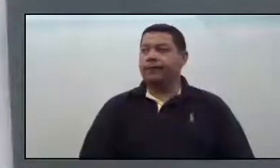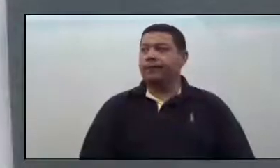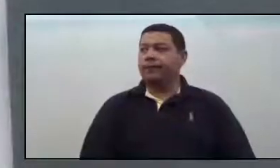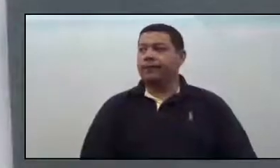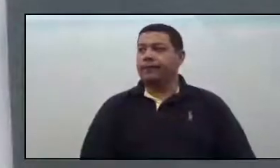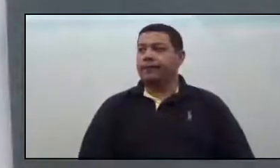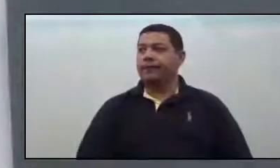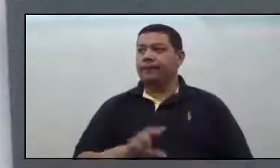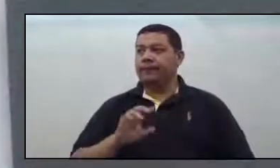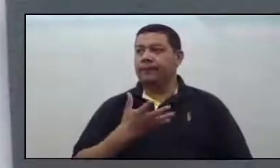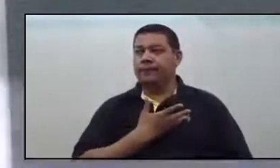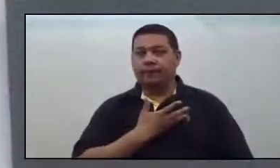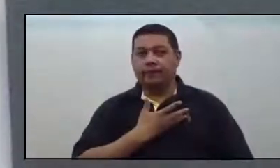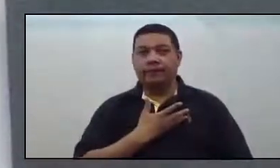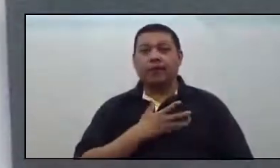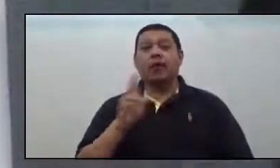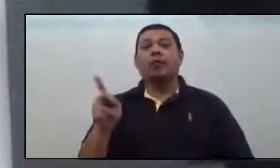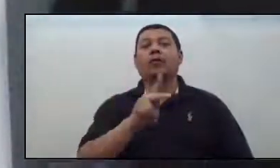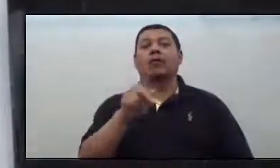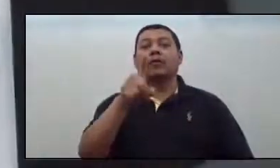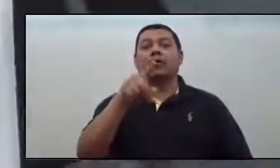nosso amigo professor Xavier.